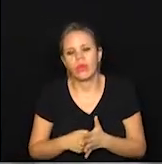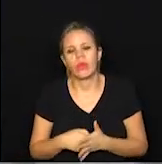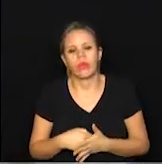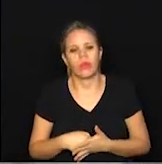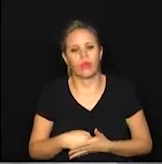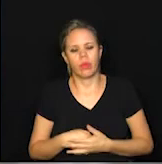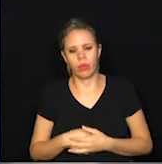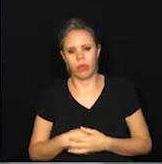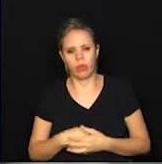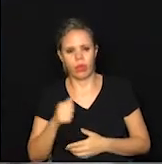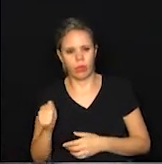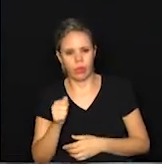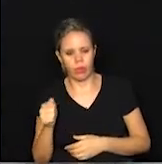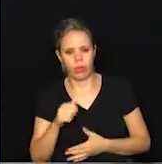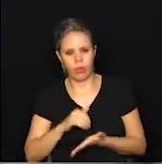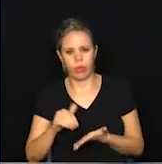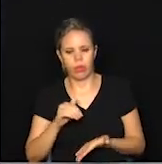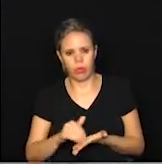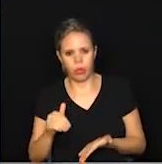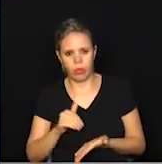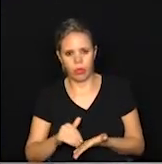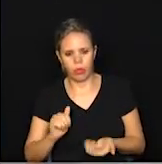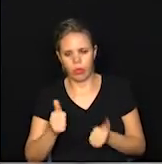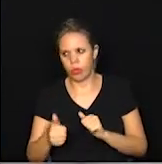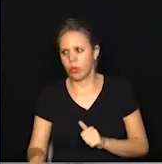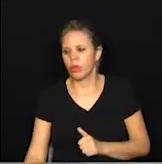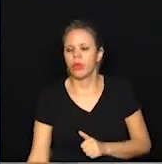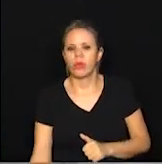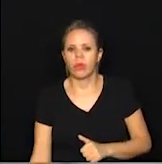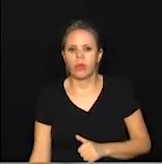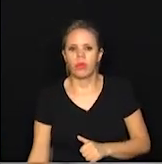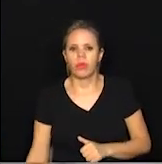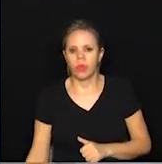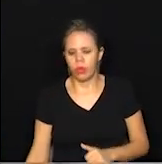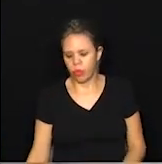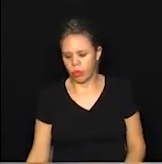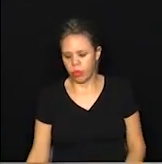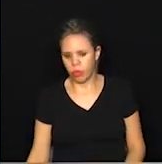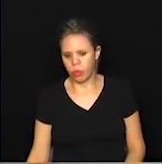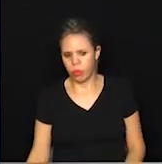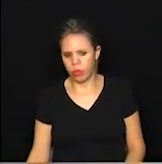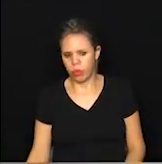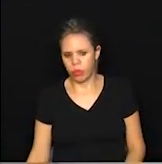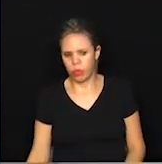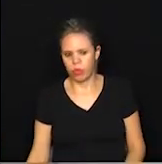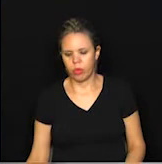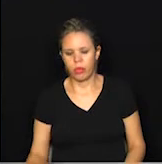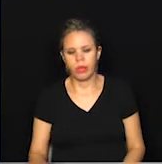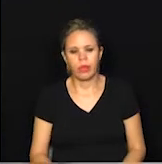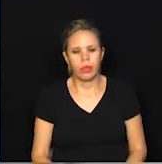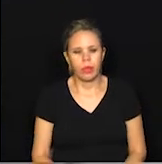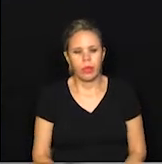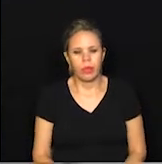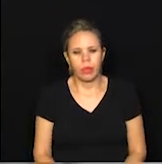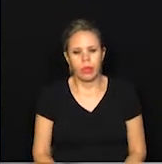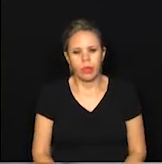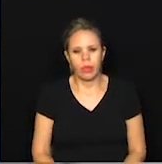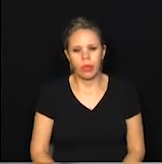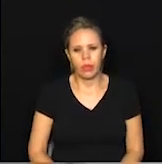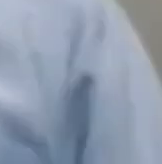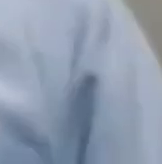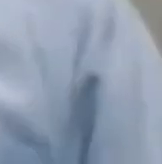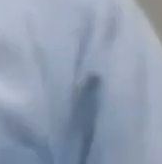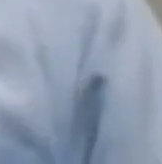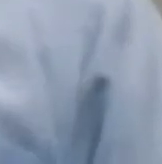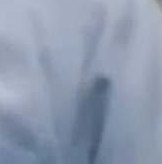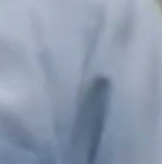ABSMEL, a Associação Brasileira dos Secretários Municipais de Esporte e Lazer, realiza no país inteiro, que é brigando pelo 1%